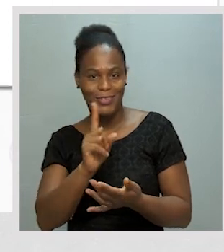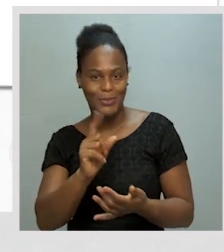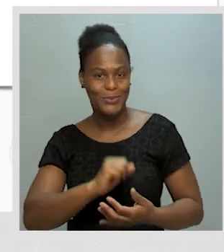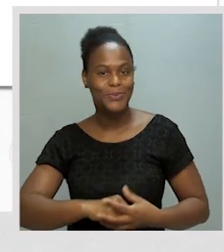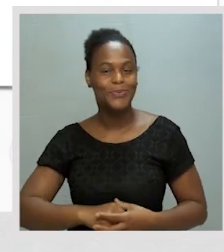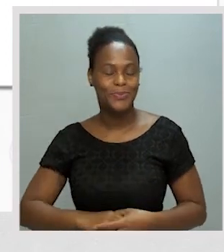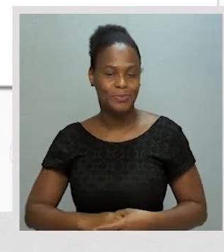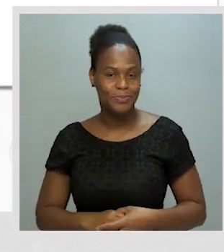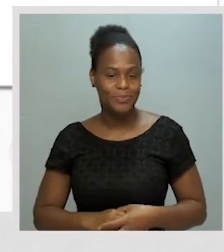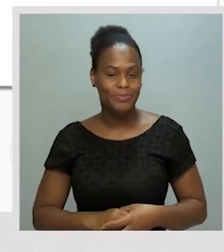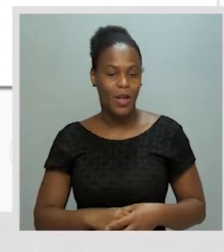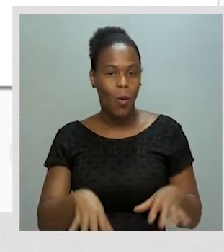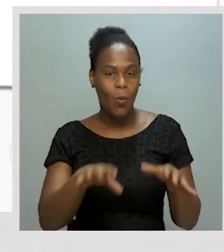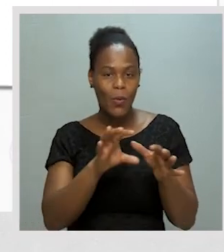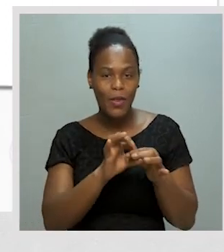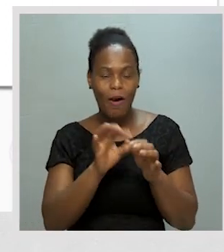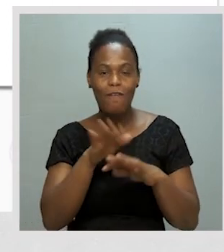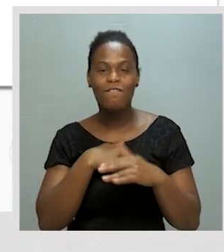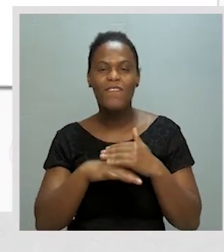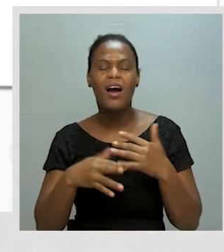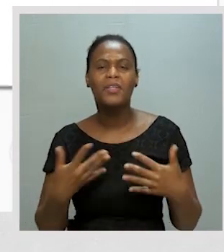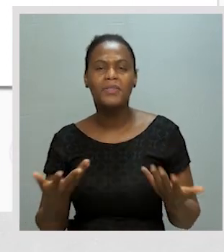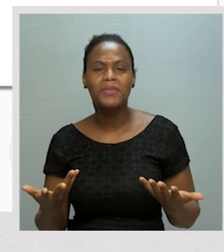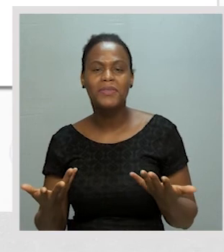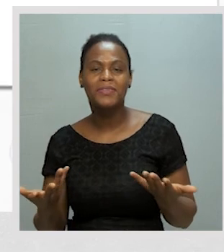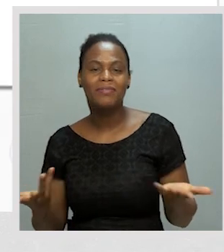prometes. A união faz